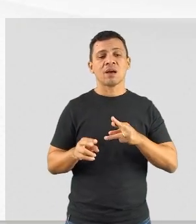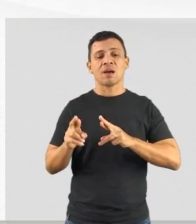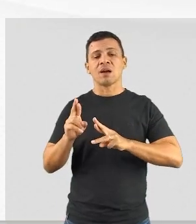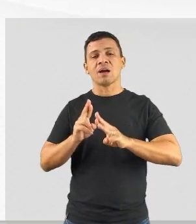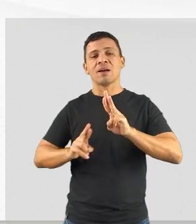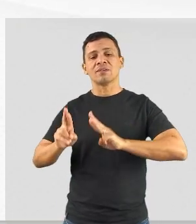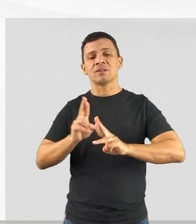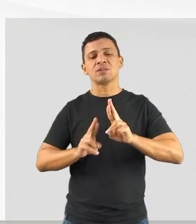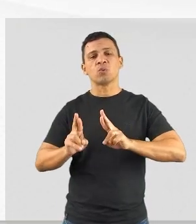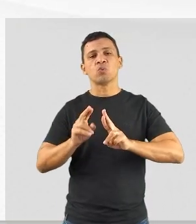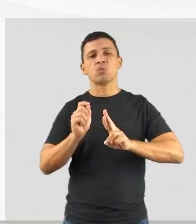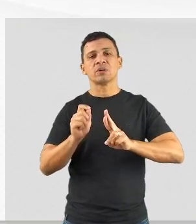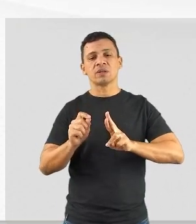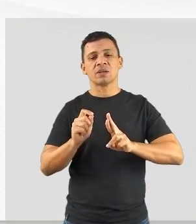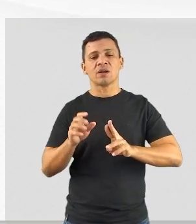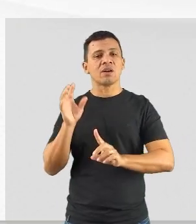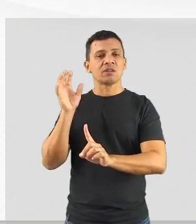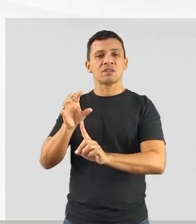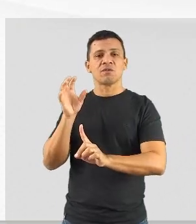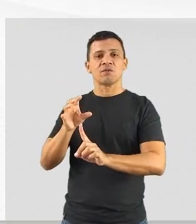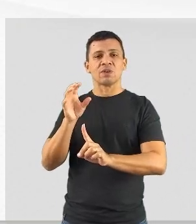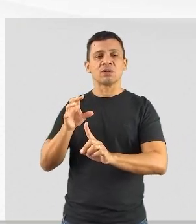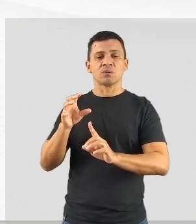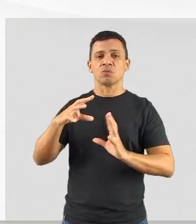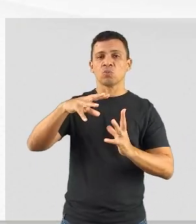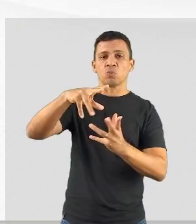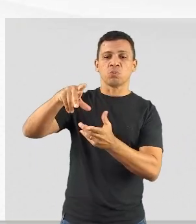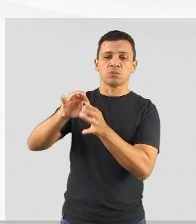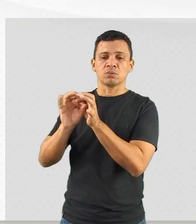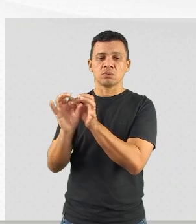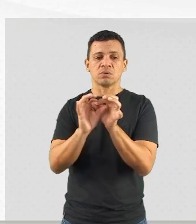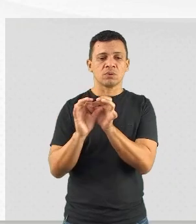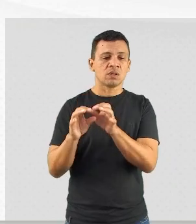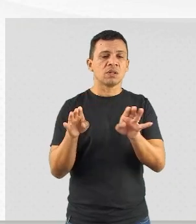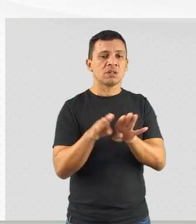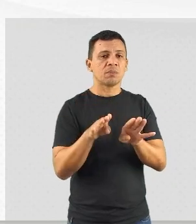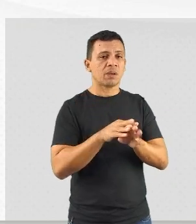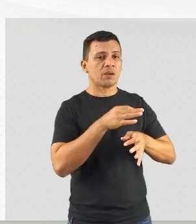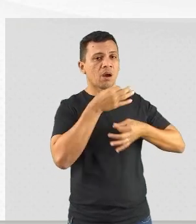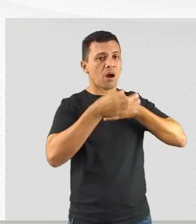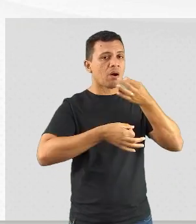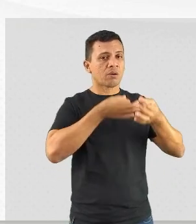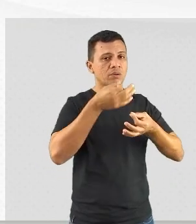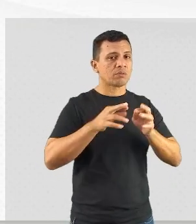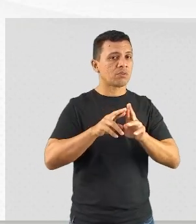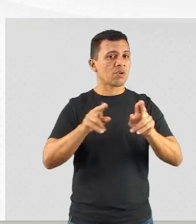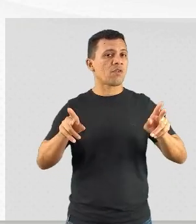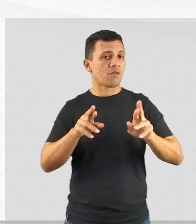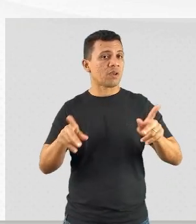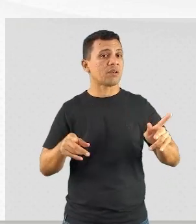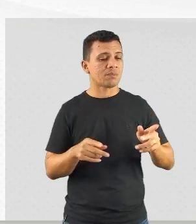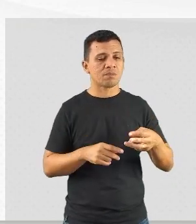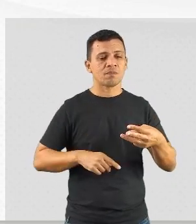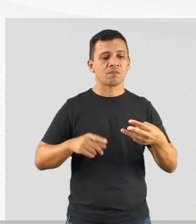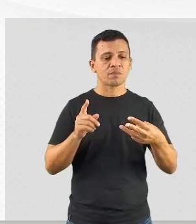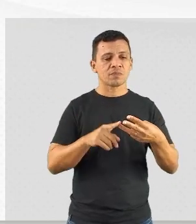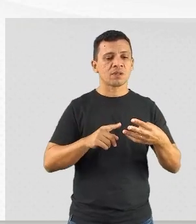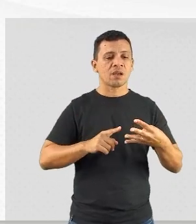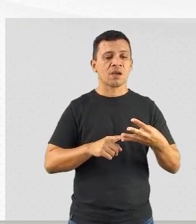relação entre os efeitos da globalização e os argumentos contrários expostos no texto. Ou letra